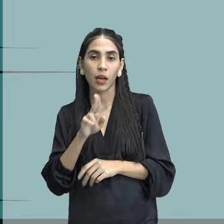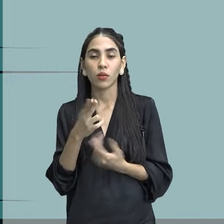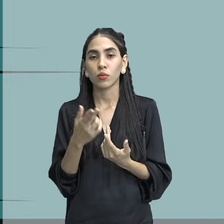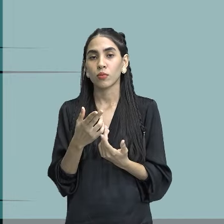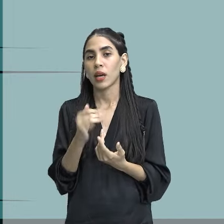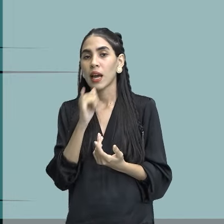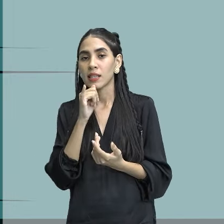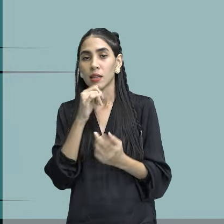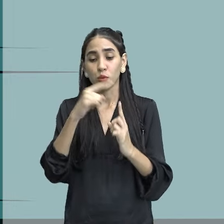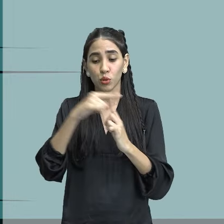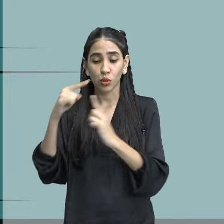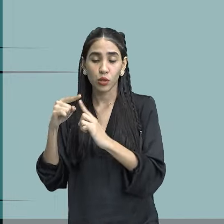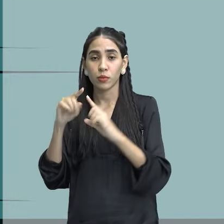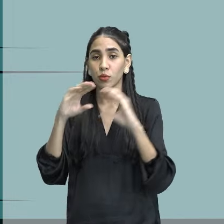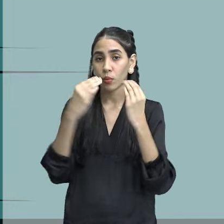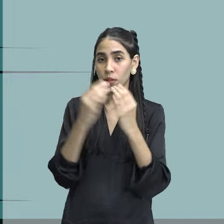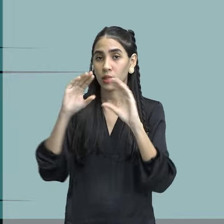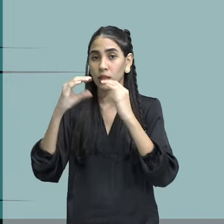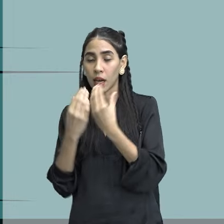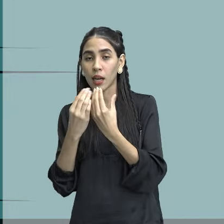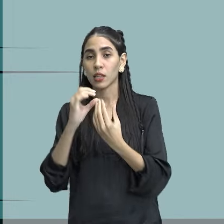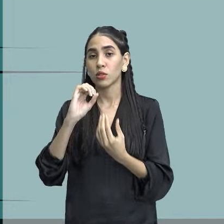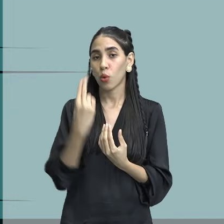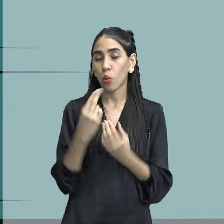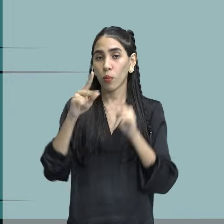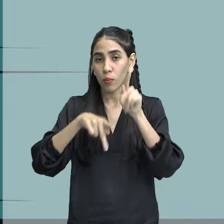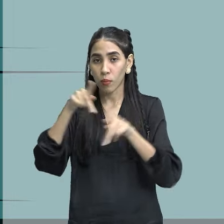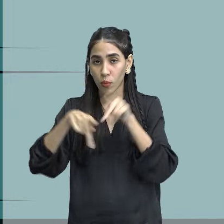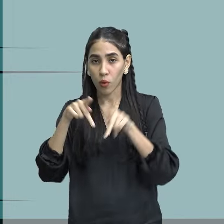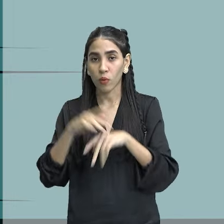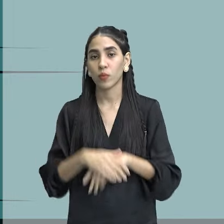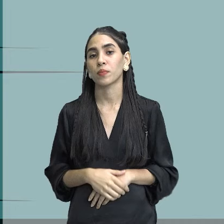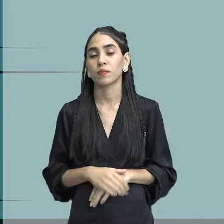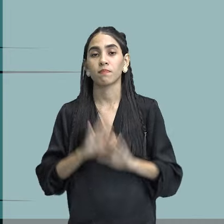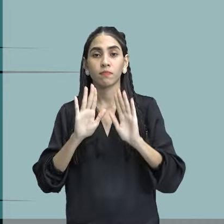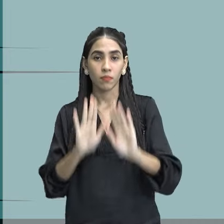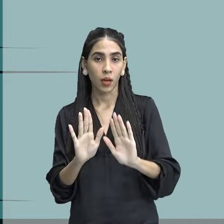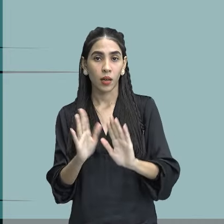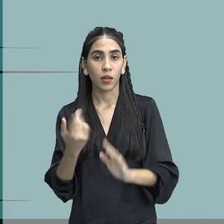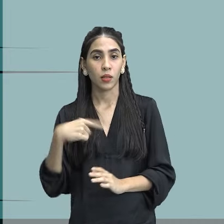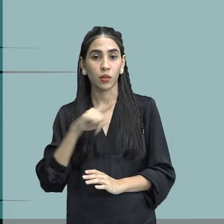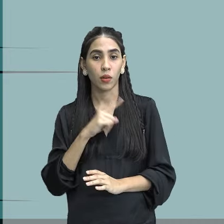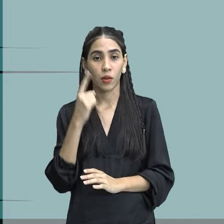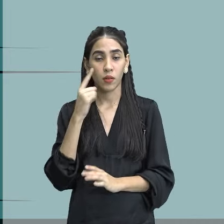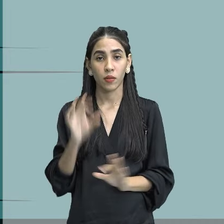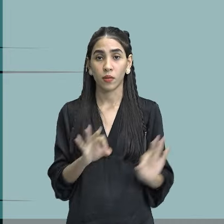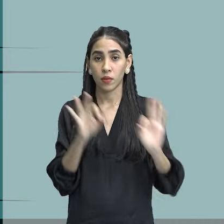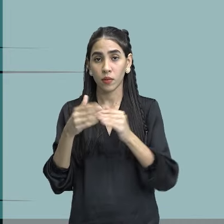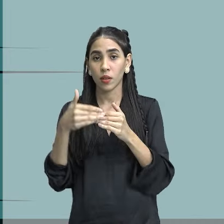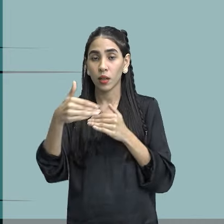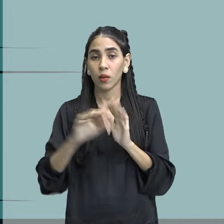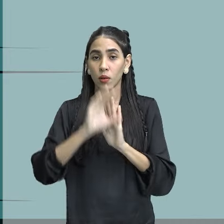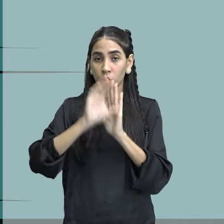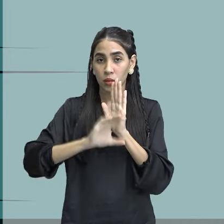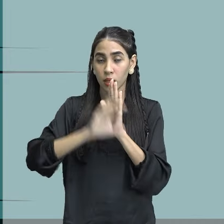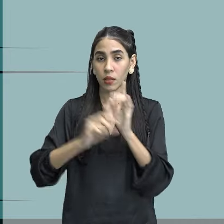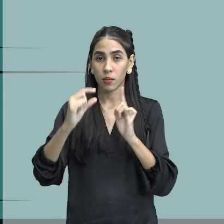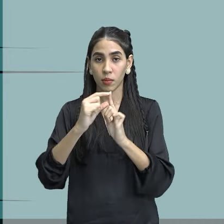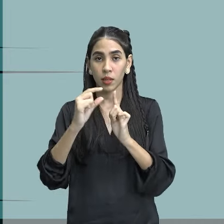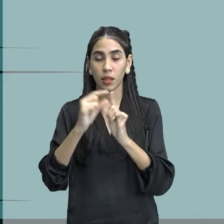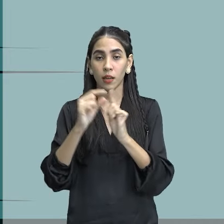seja lá onde eles estiverem, no tempo e no espaço. Contudo, como nós vimos em nossa definição, a